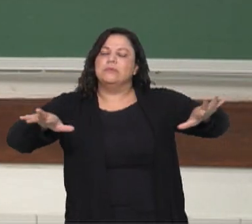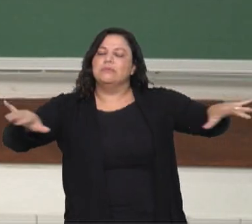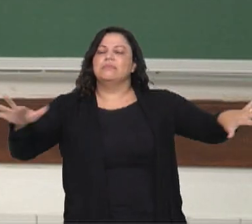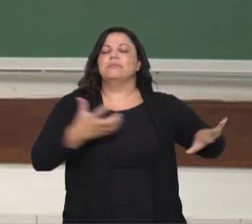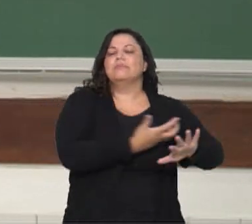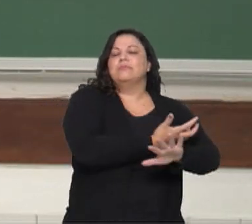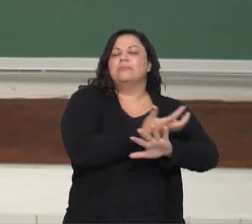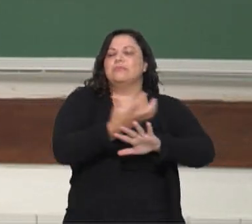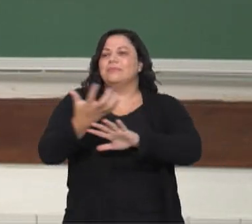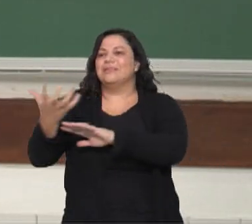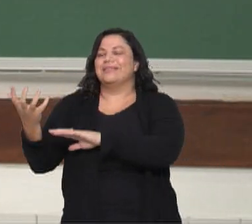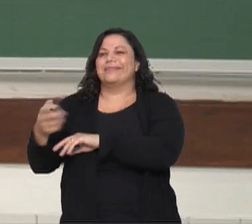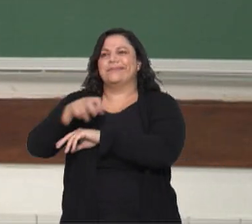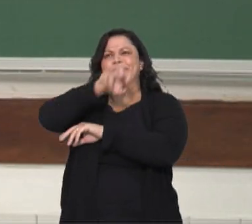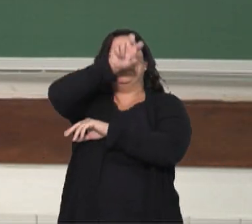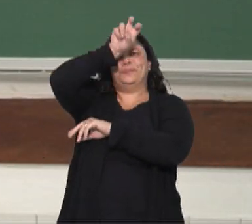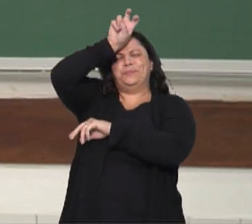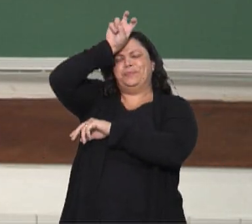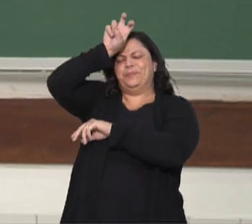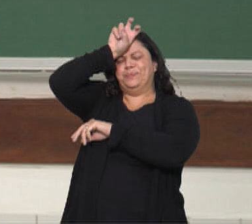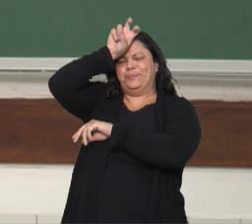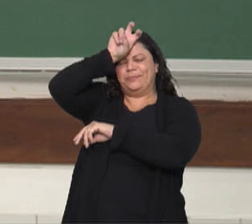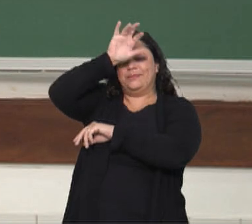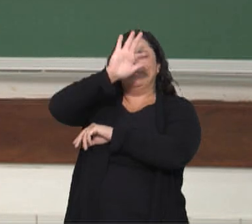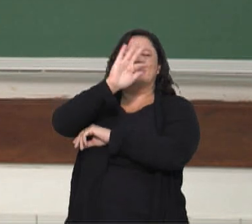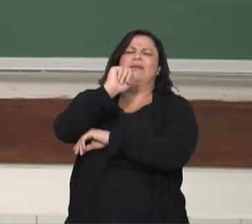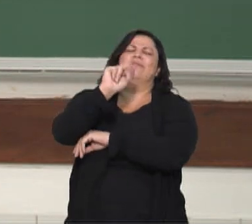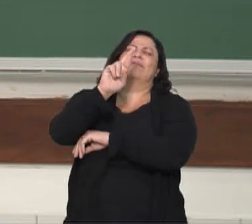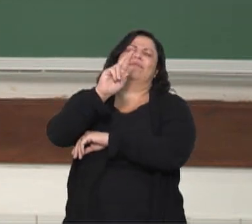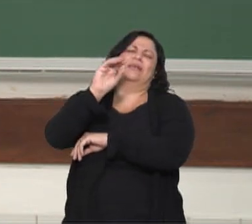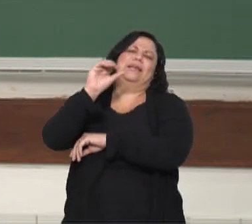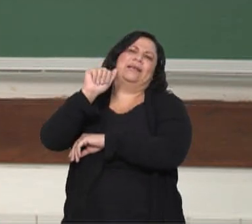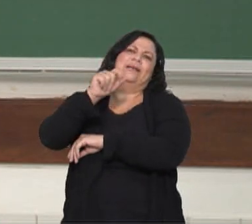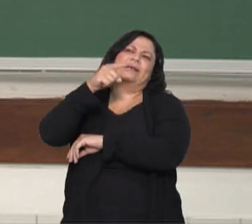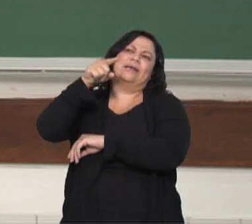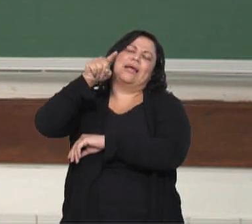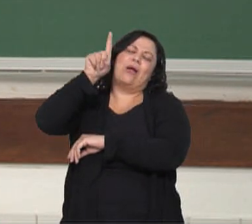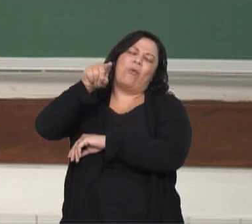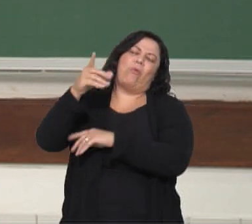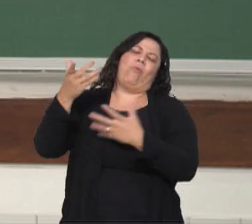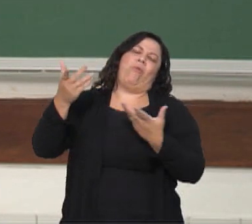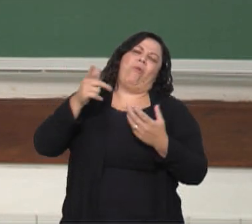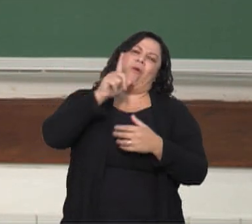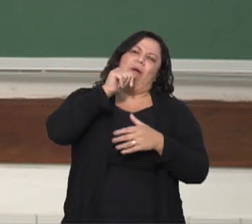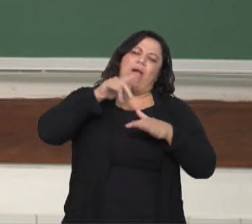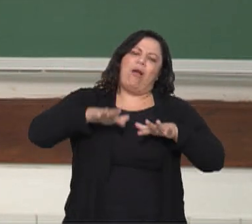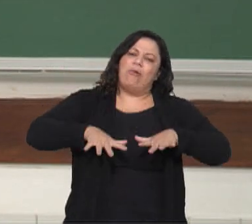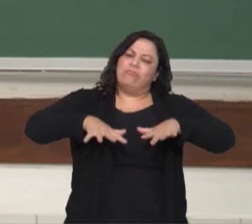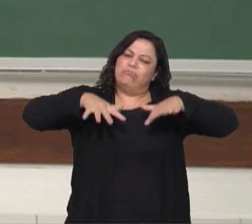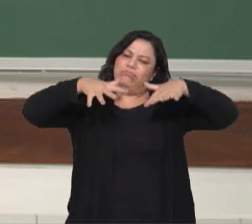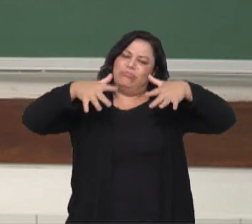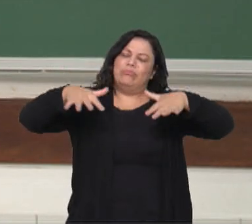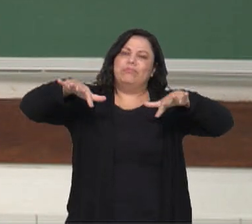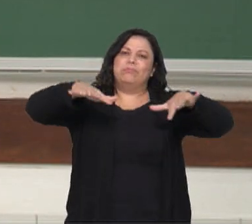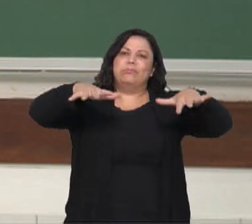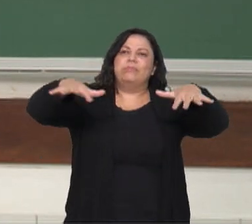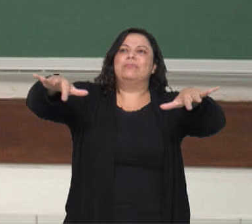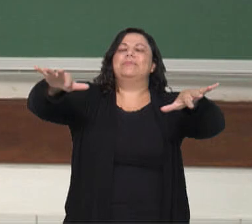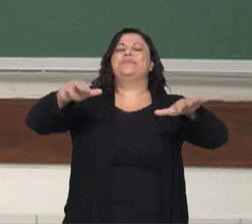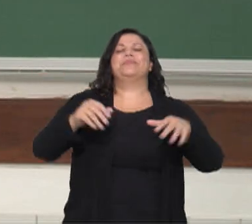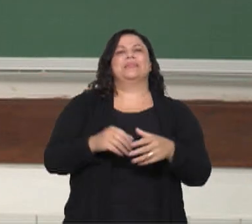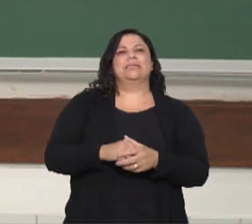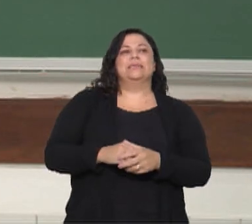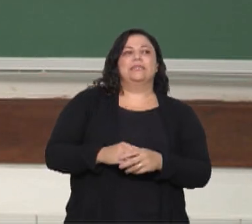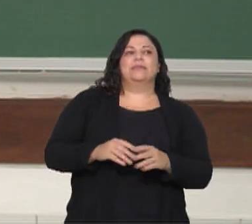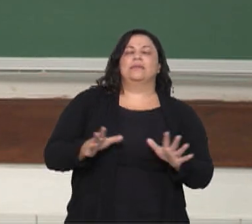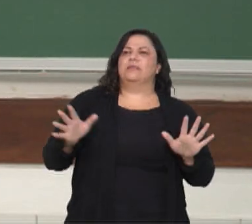graças ao faraó, graças ao rio, uma ideia de divindade, de sagrado na cabeça deles, porque era uma ideia de